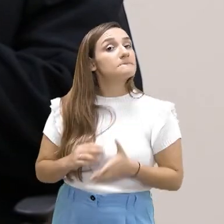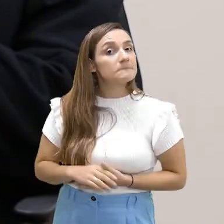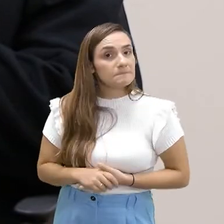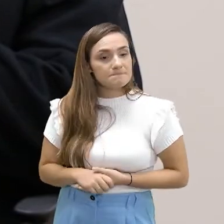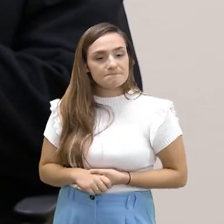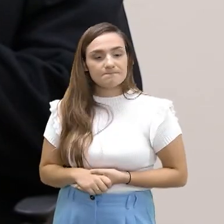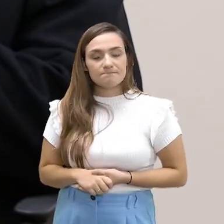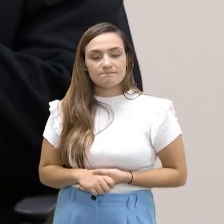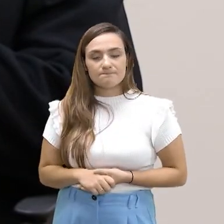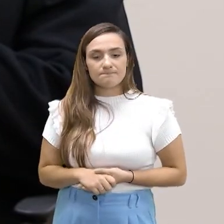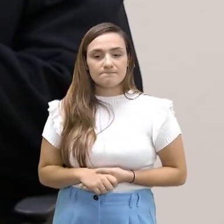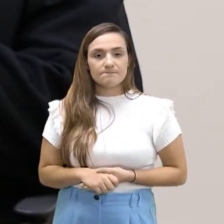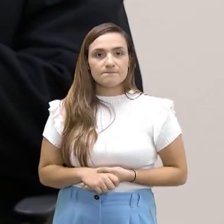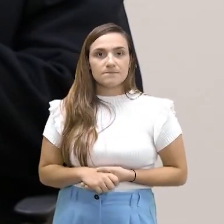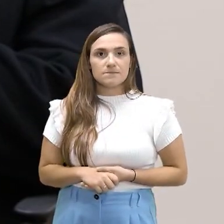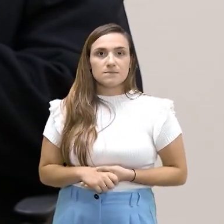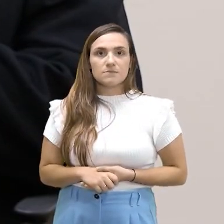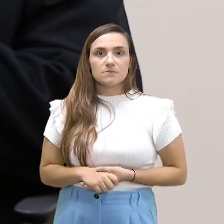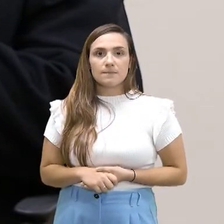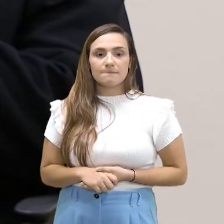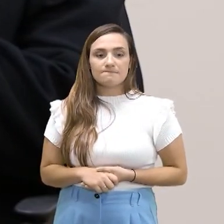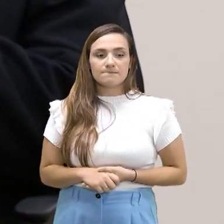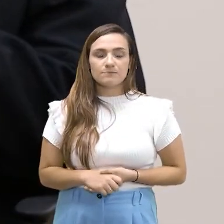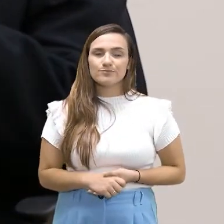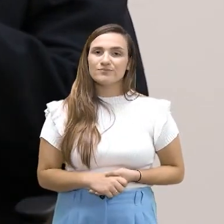relativo à